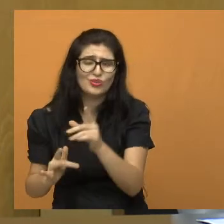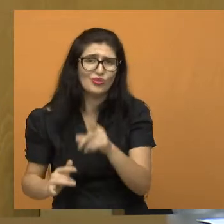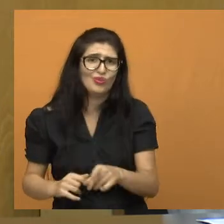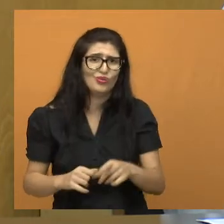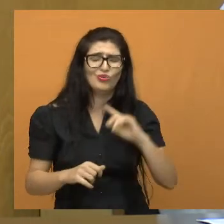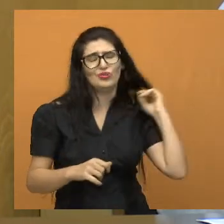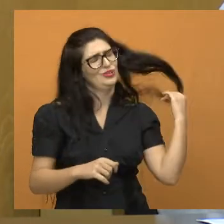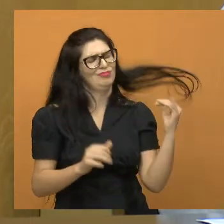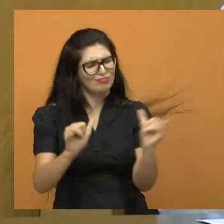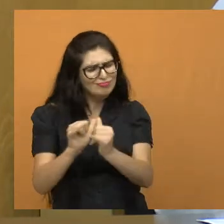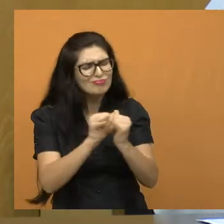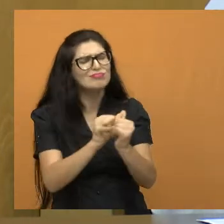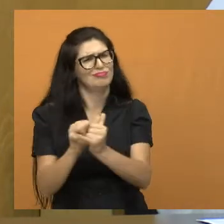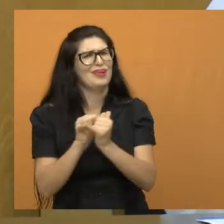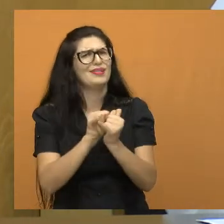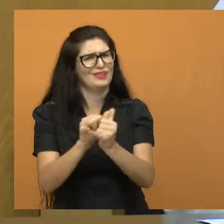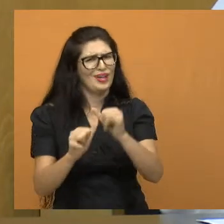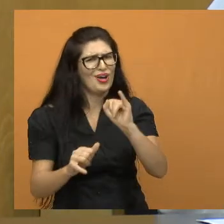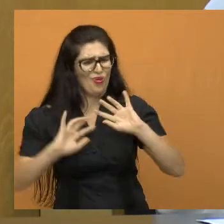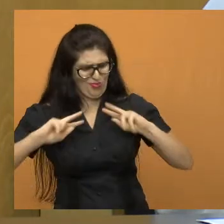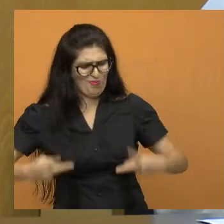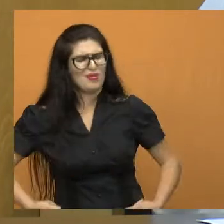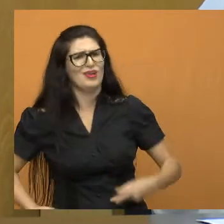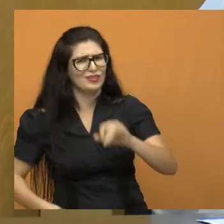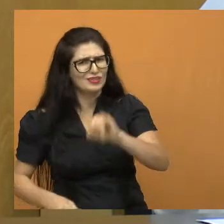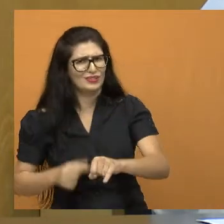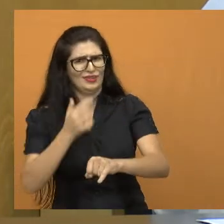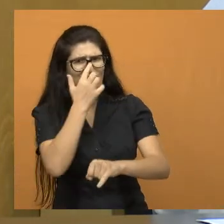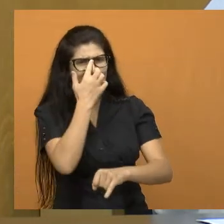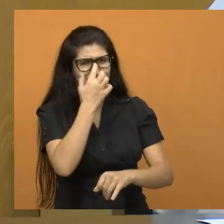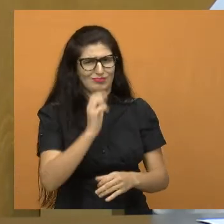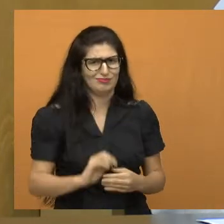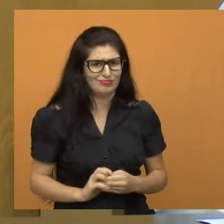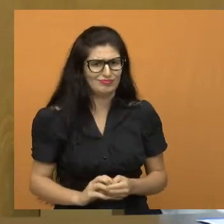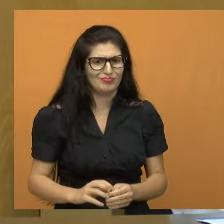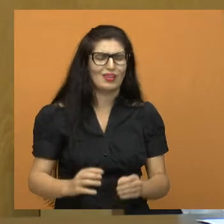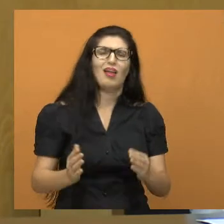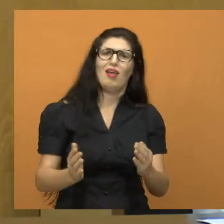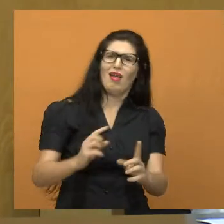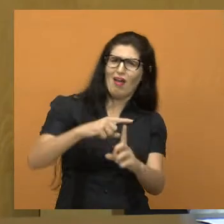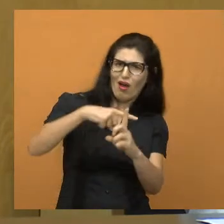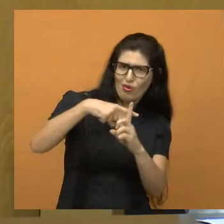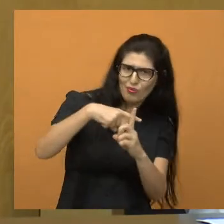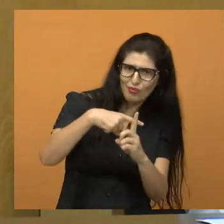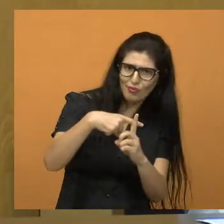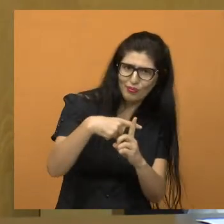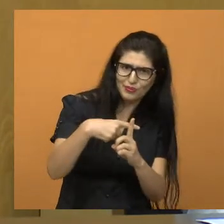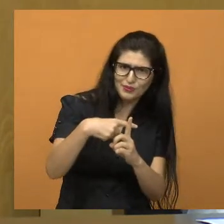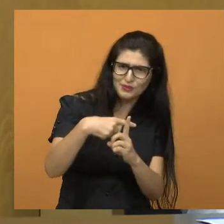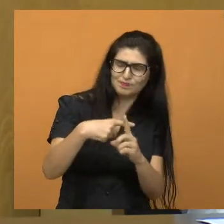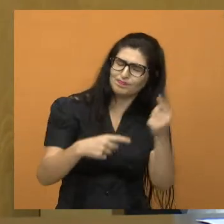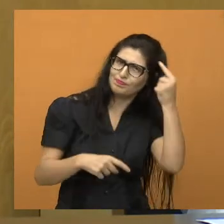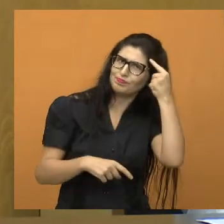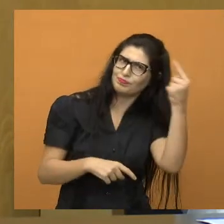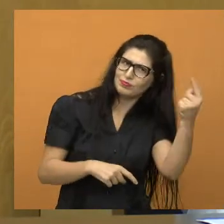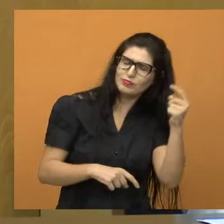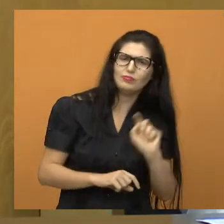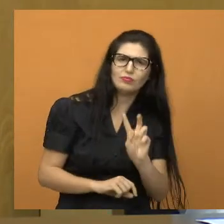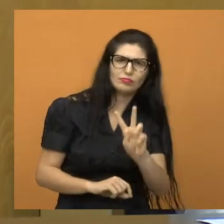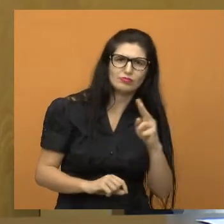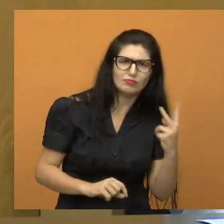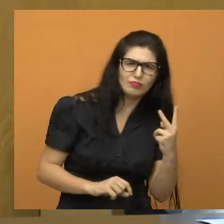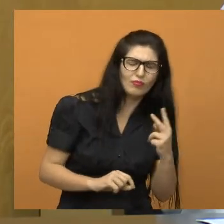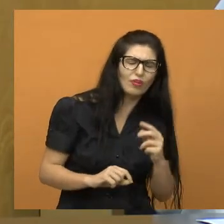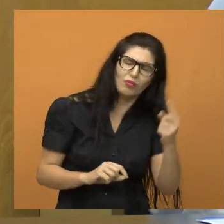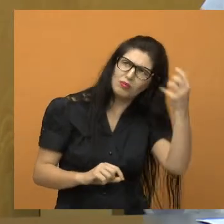Então, a cruz é um sinal de contrariedade, ou de contraposição, porque foi